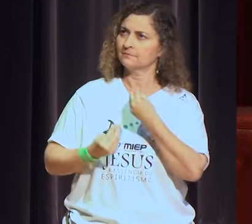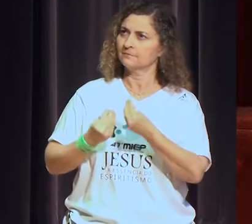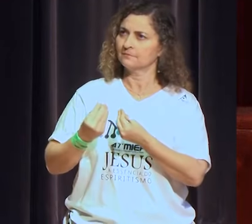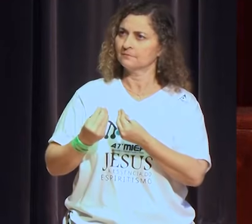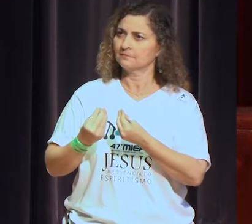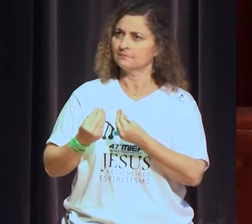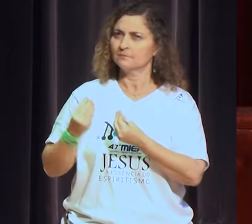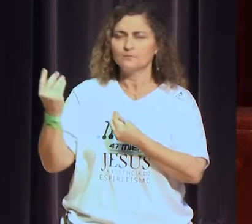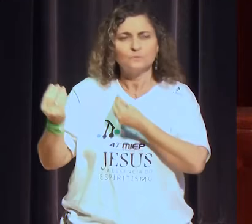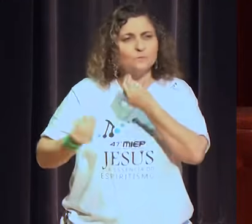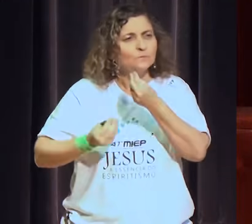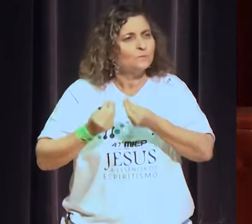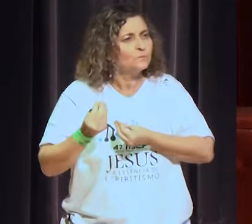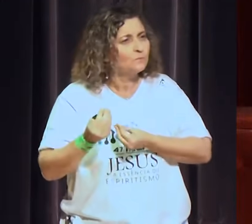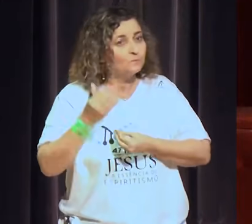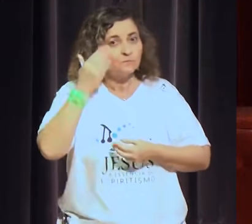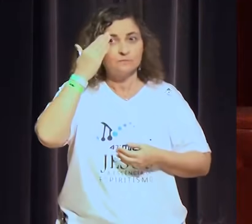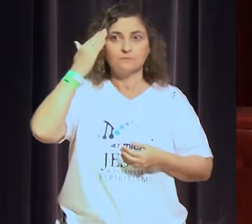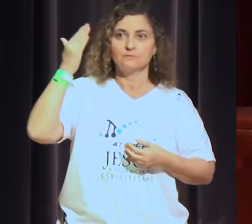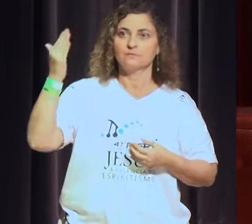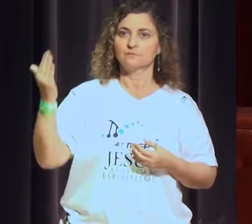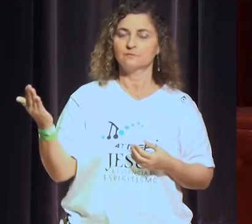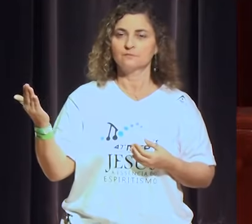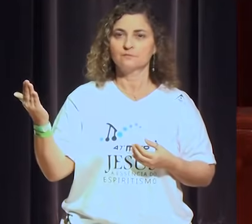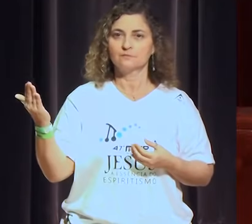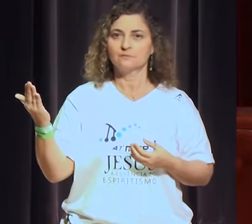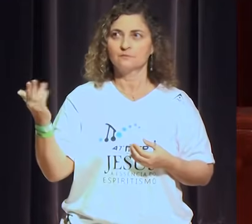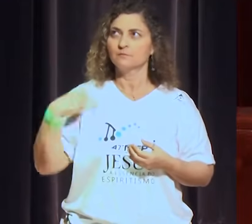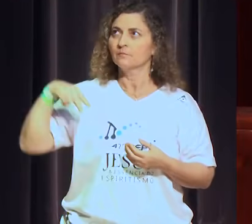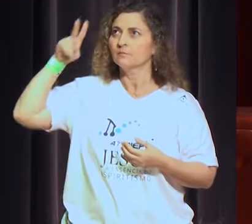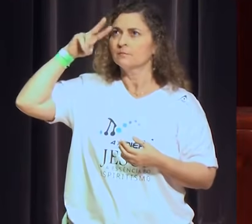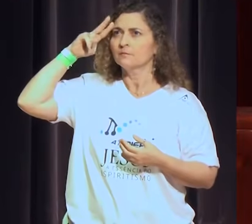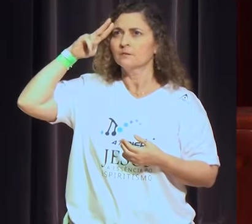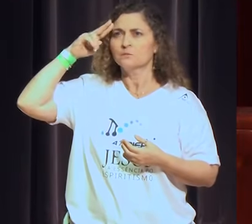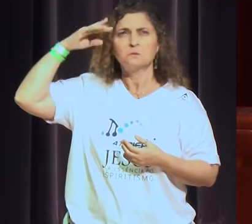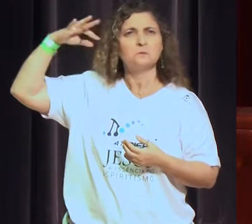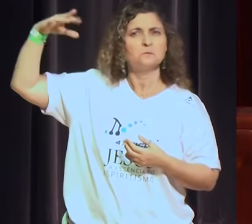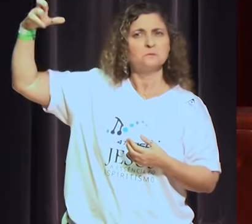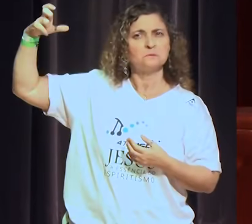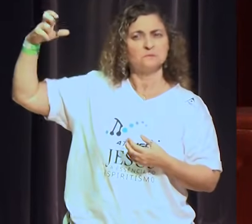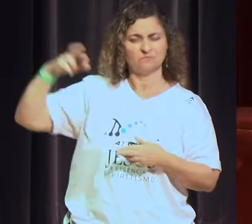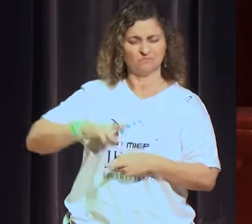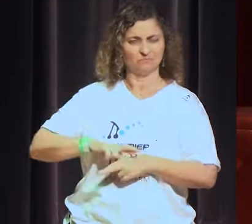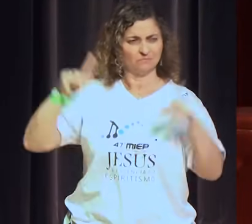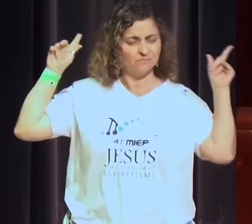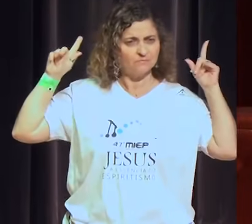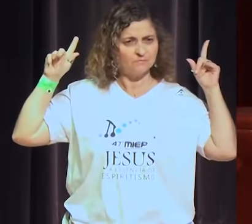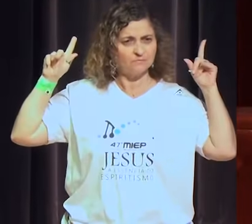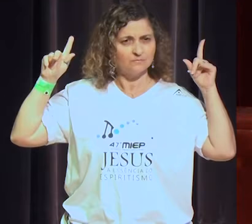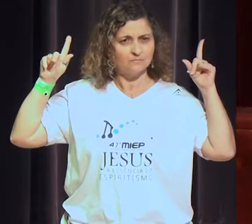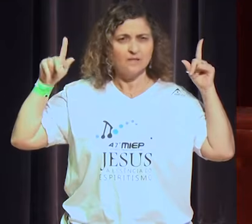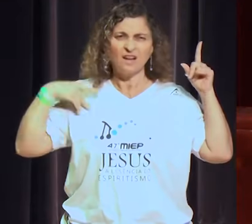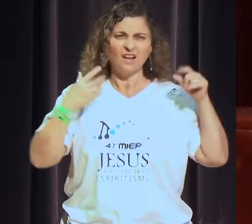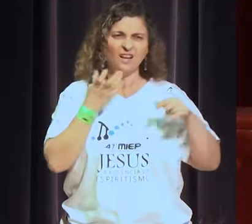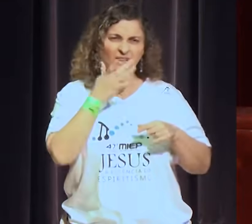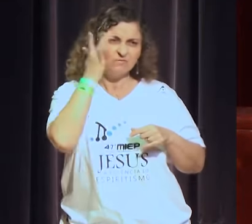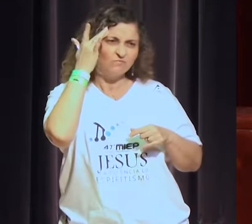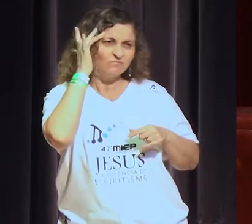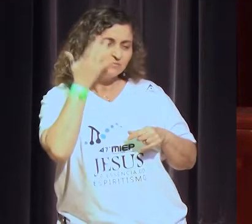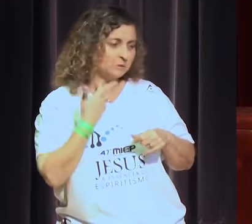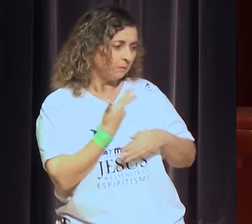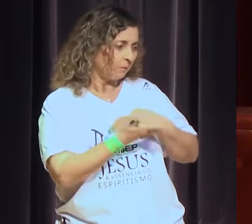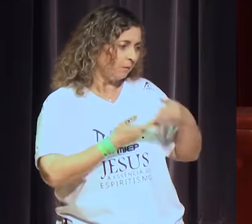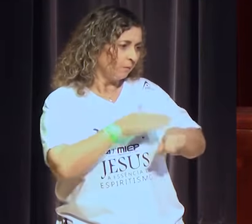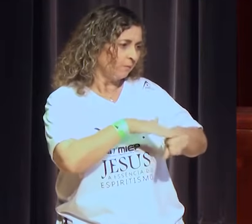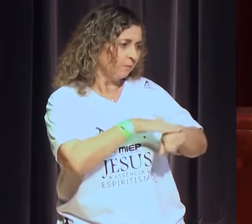ciência, é engraçado, né? O sujeito acordou, tipo de um sonho tão esquisito, deve ter comentado com a mulher, né? Um sonho